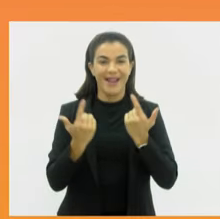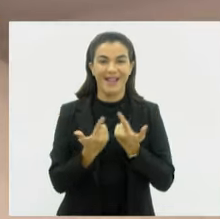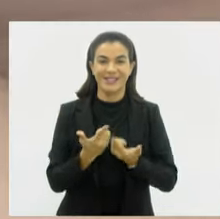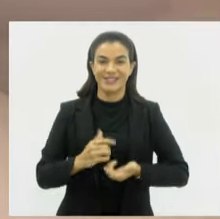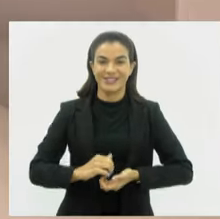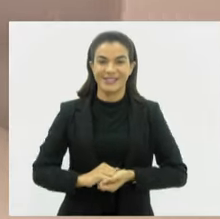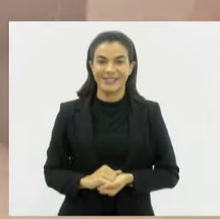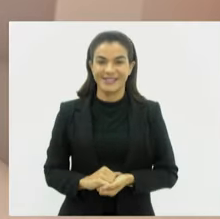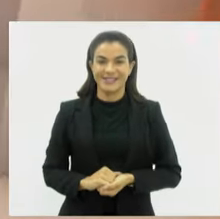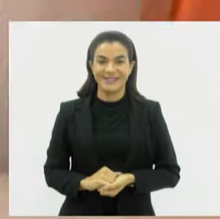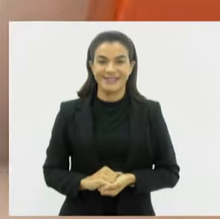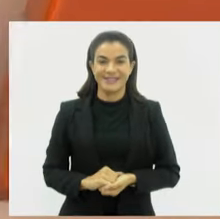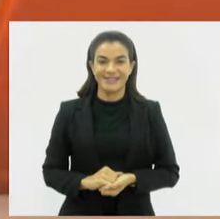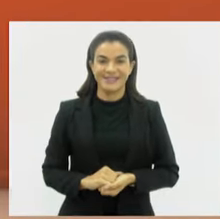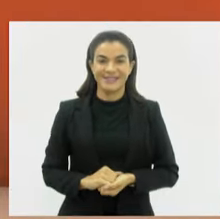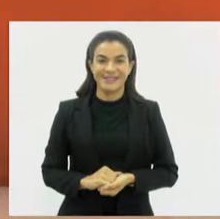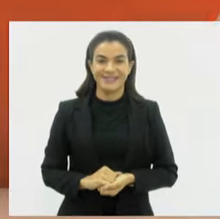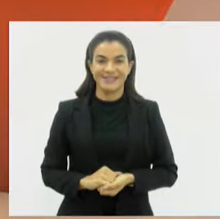agora.